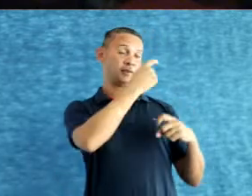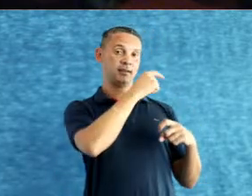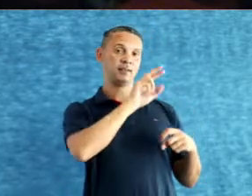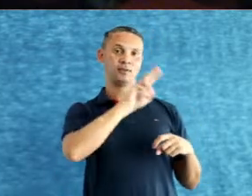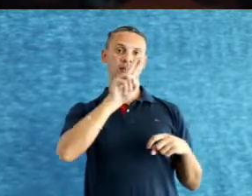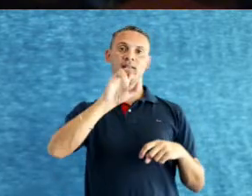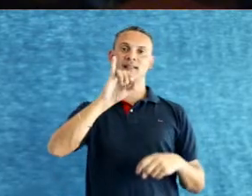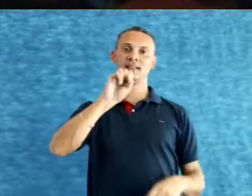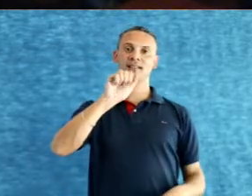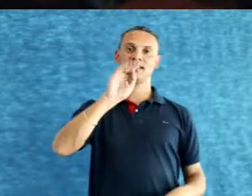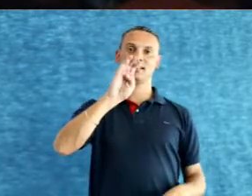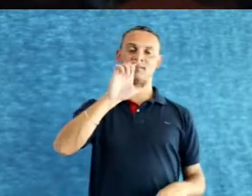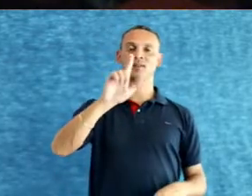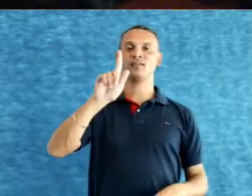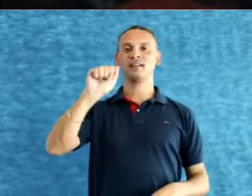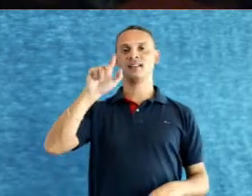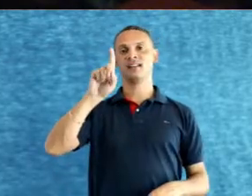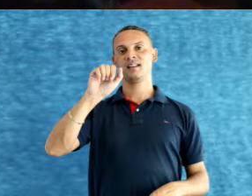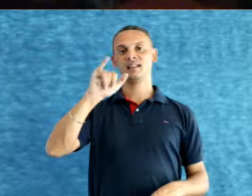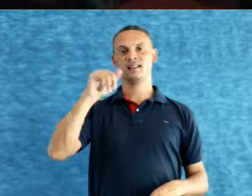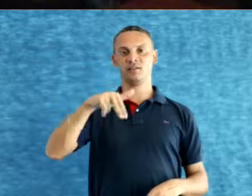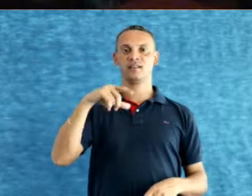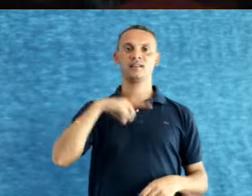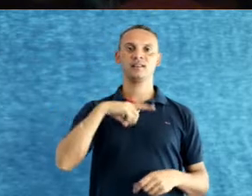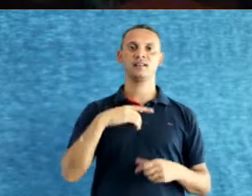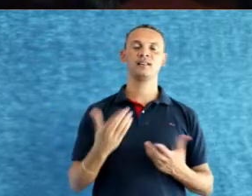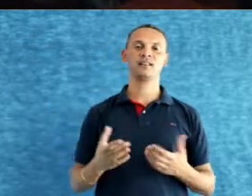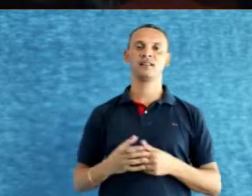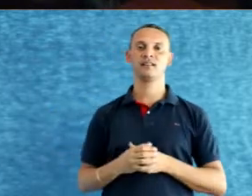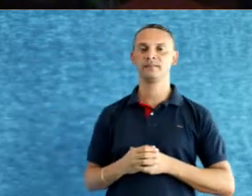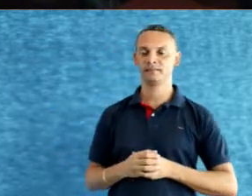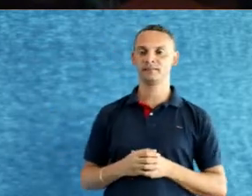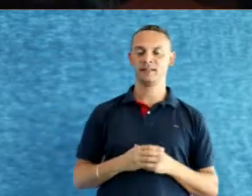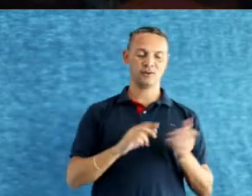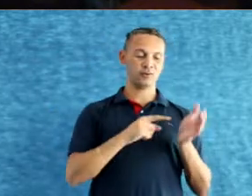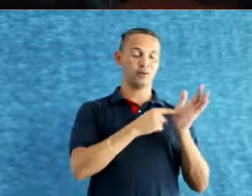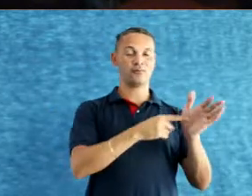Se houve algum... Quer dizer, se você poderia assim,